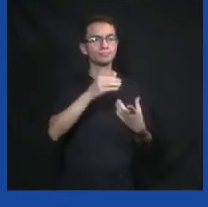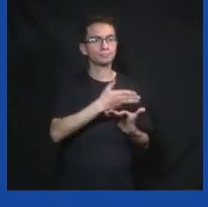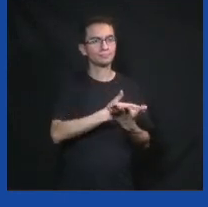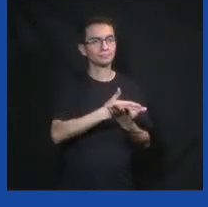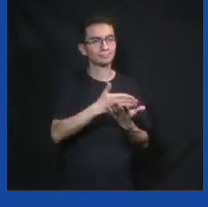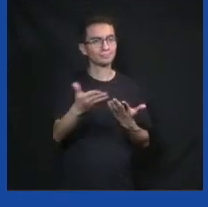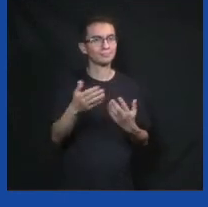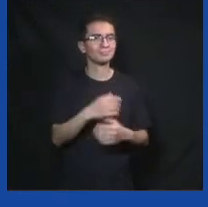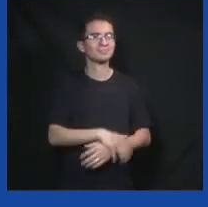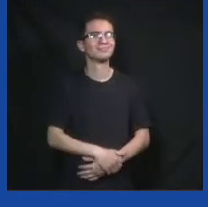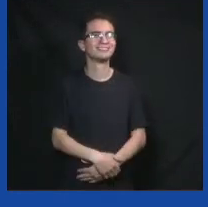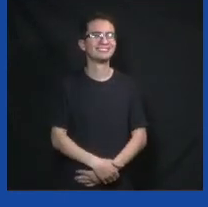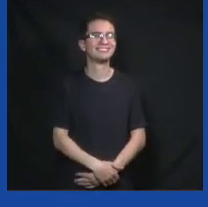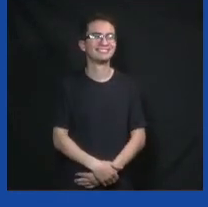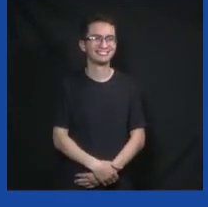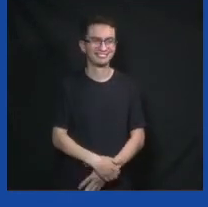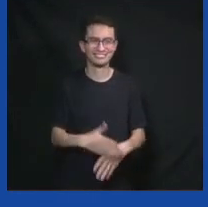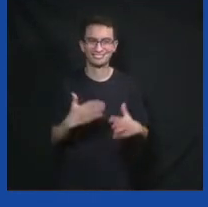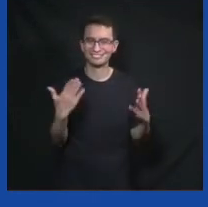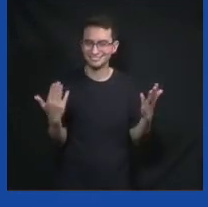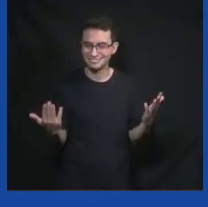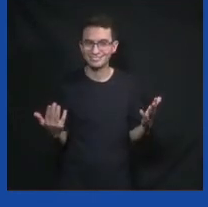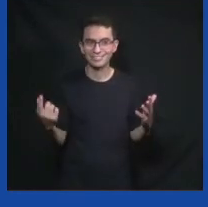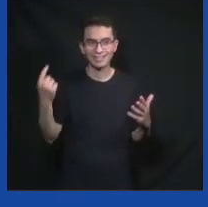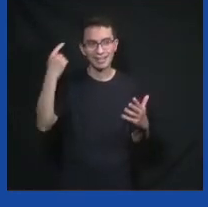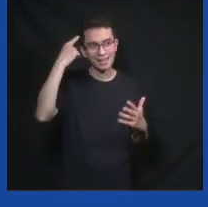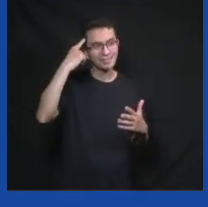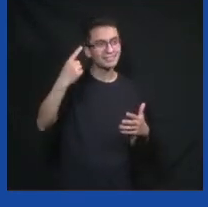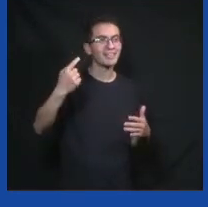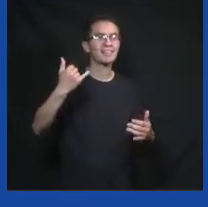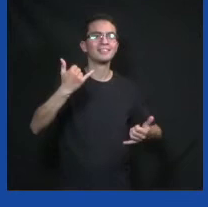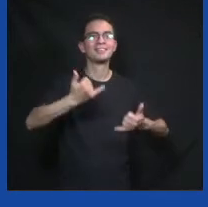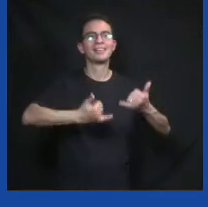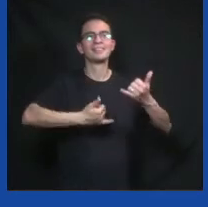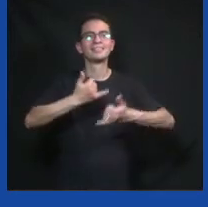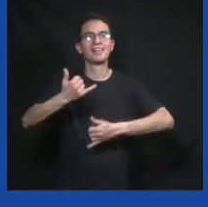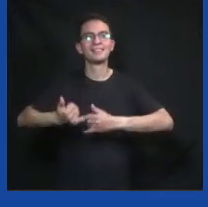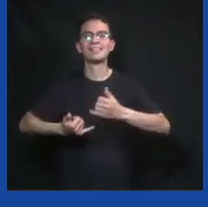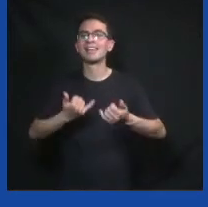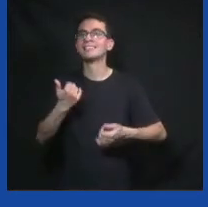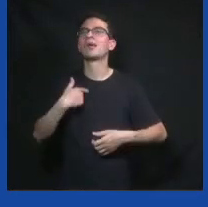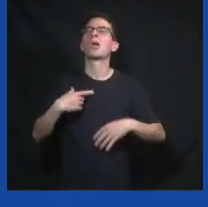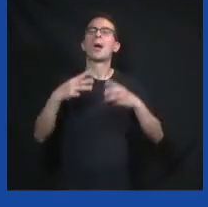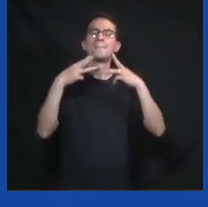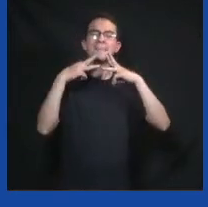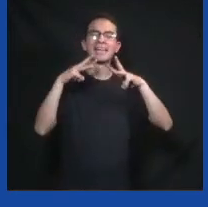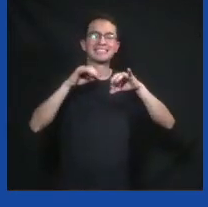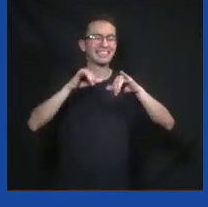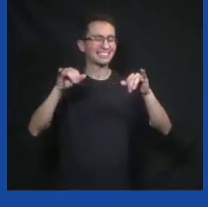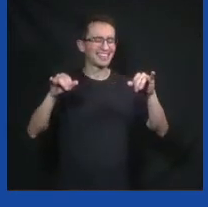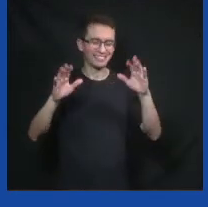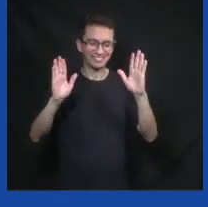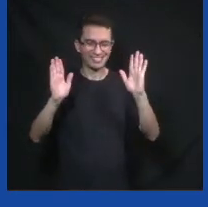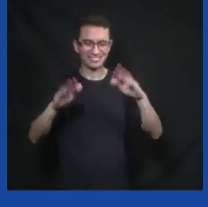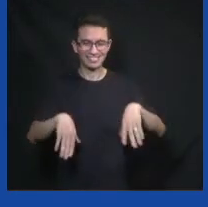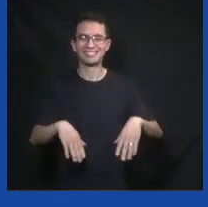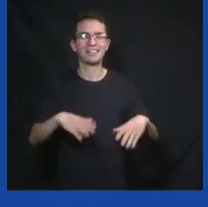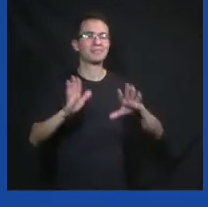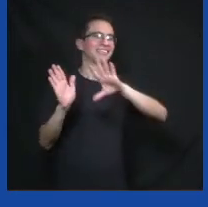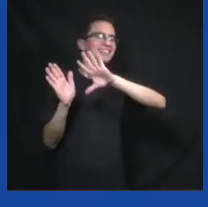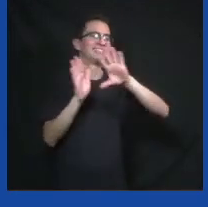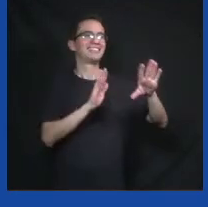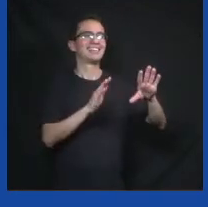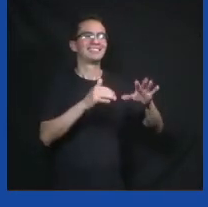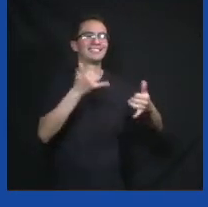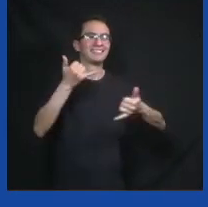Bom, se inscrevam no programa Embaixadores do Politize, brincadeira, a gente fazer o jabá aqui, né? Mas brincadeiras à parte, acho que é sempre bom